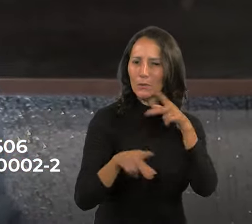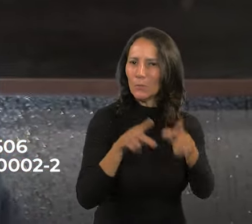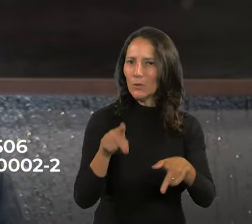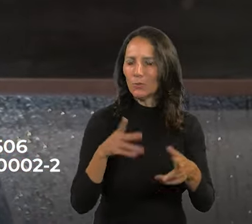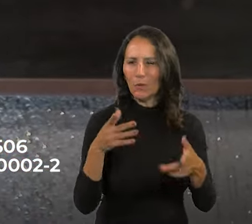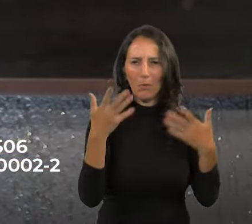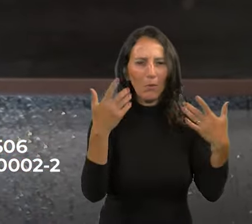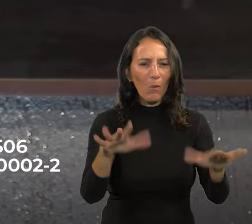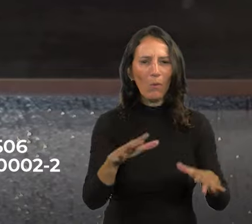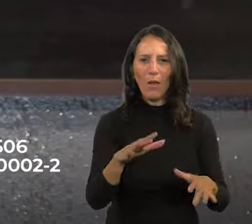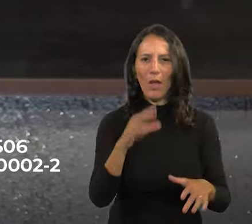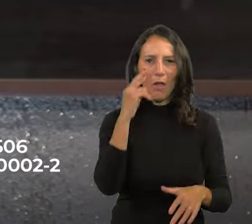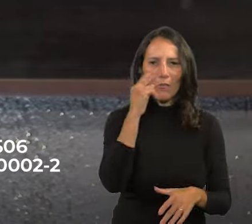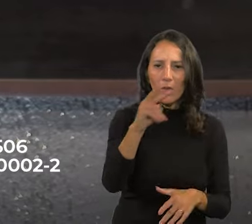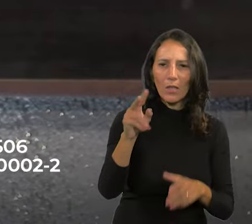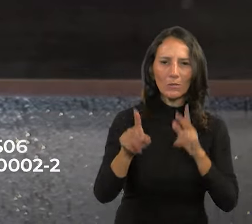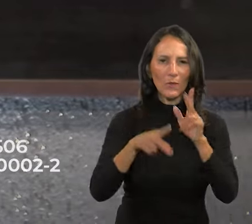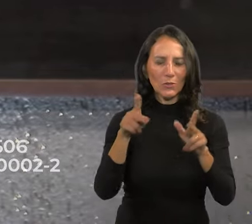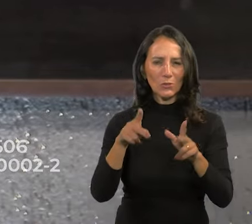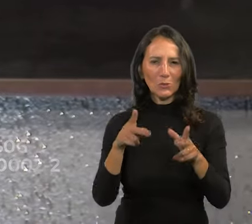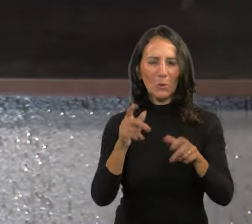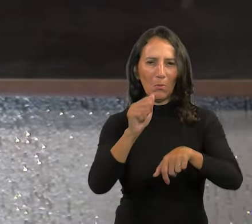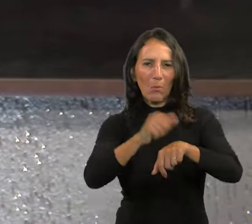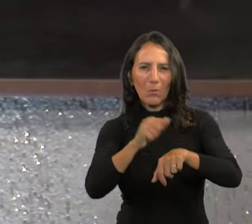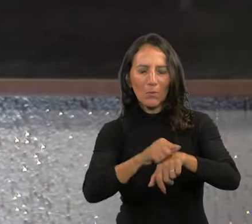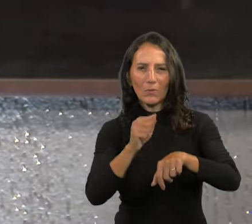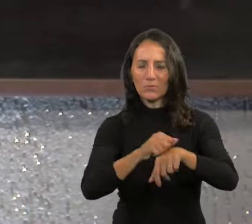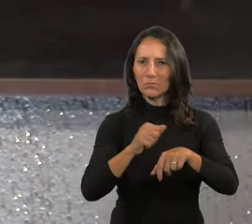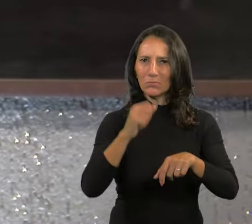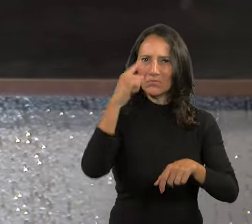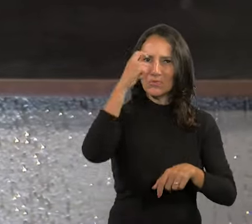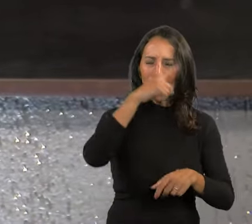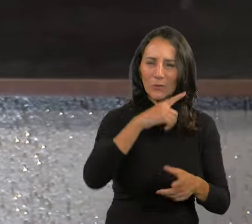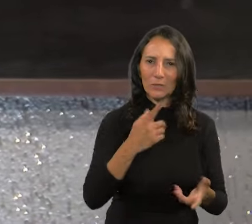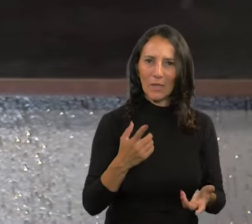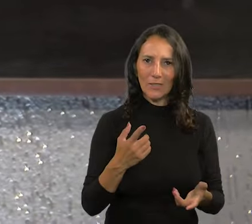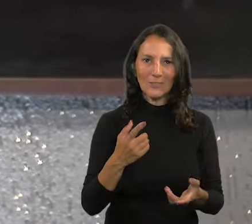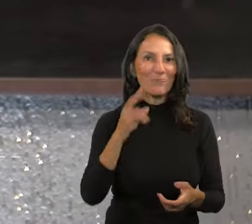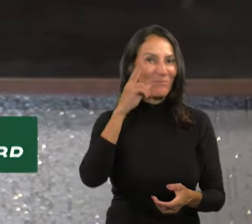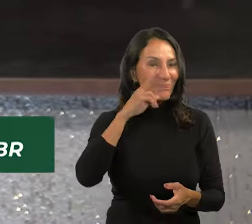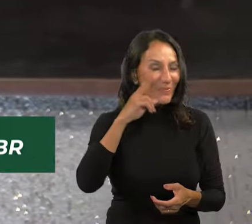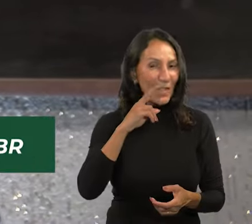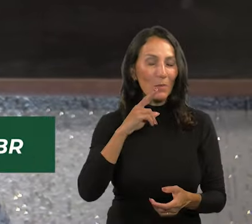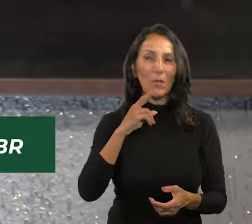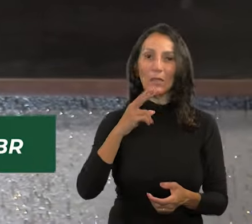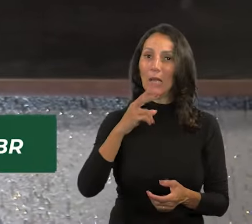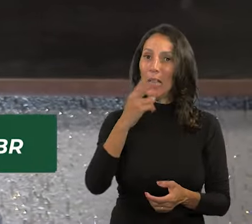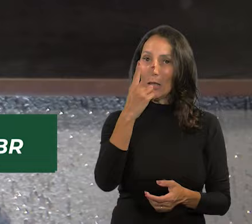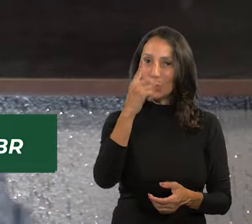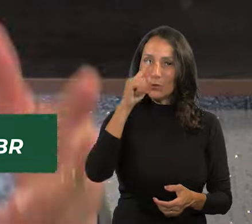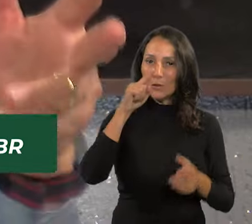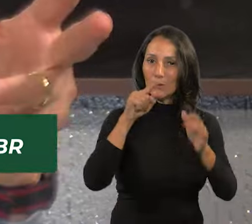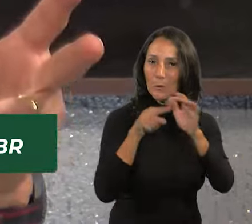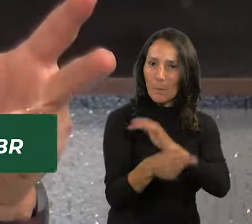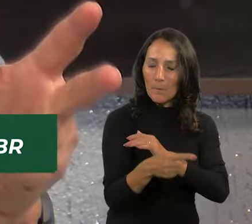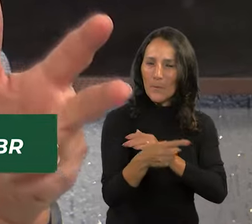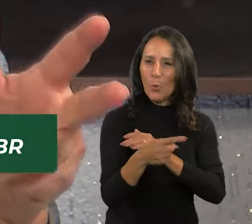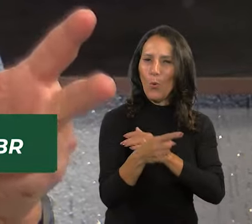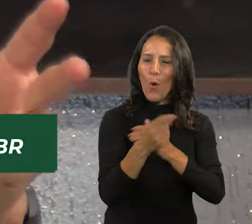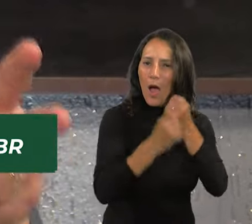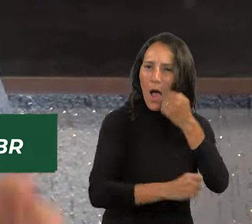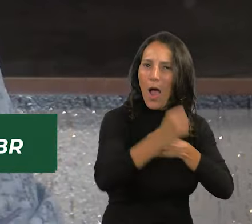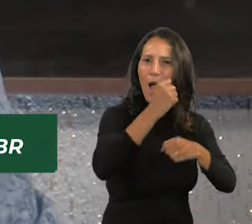vida medíocre. Lembre-se que nos dias em que o Senhor Jesus chegou aqui nessa terra, 2000 anos atrás, o povo de Deus era